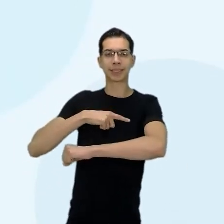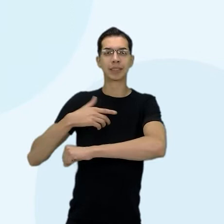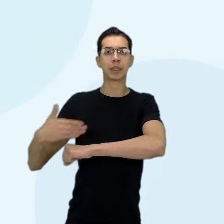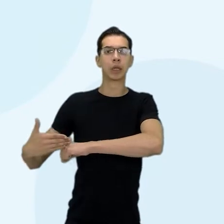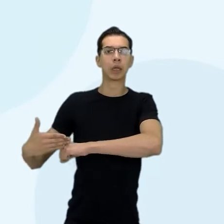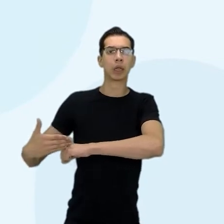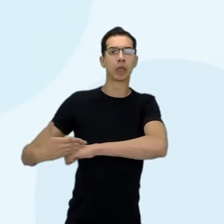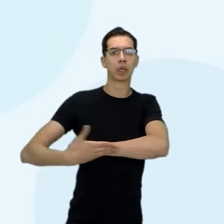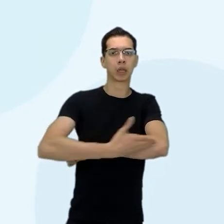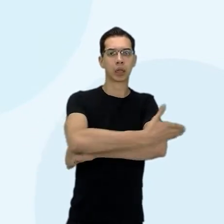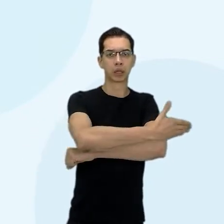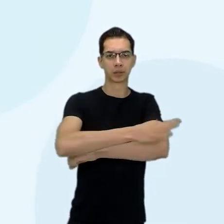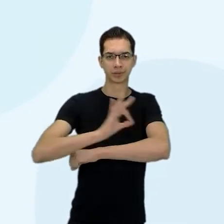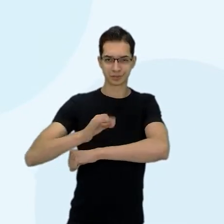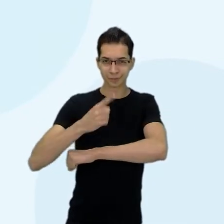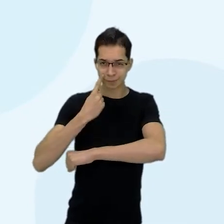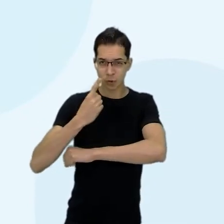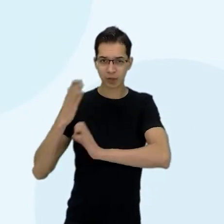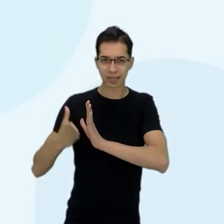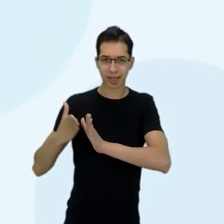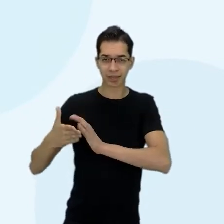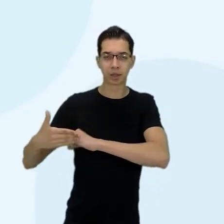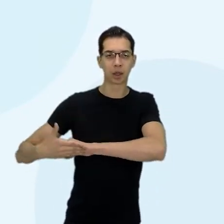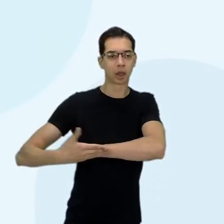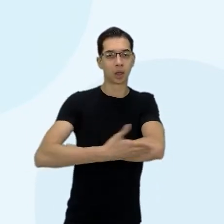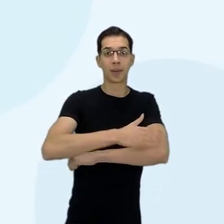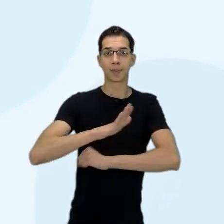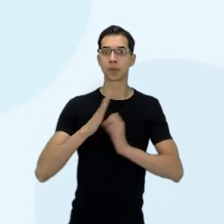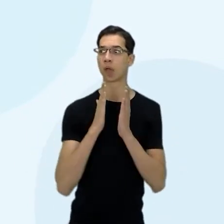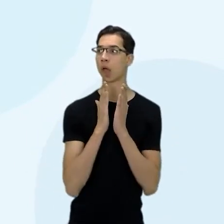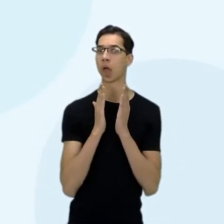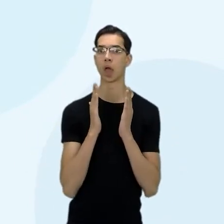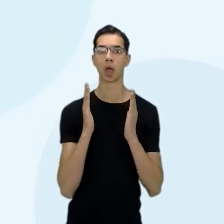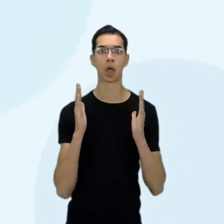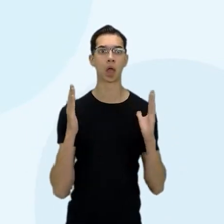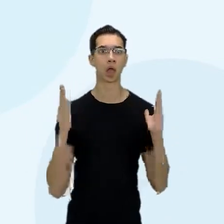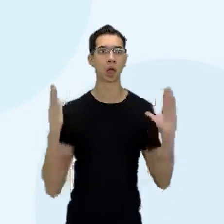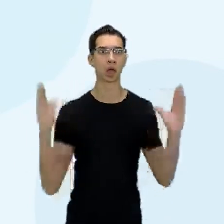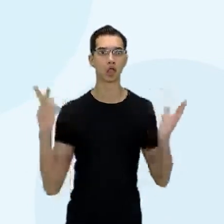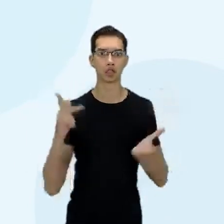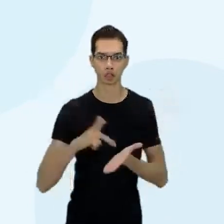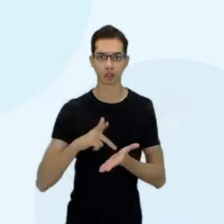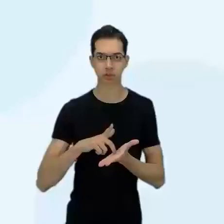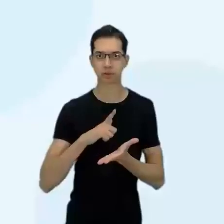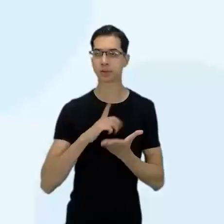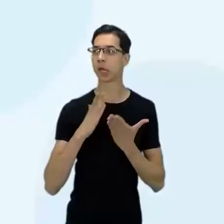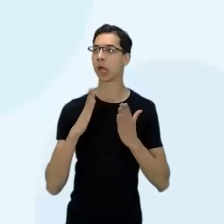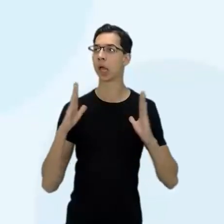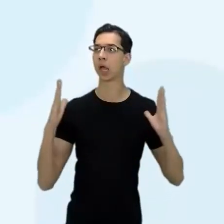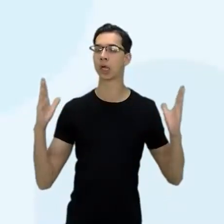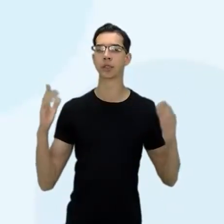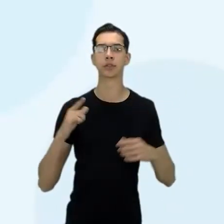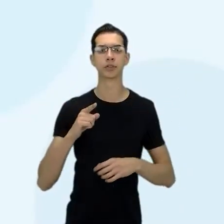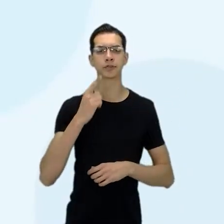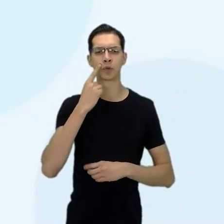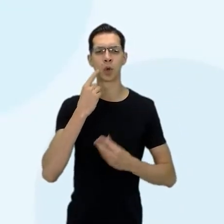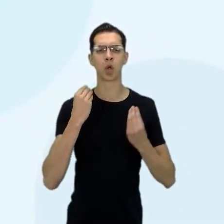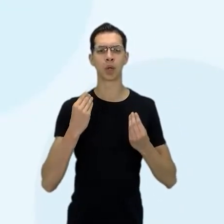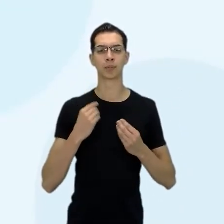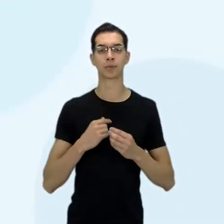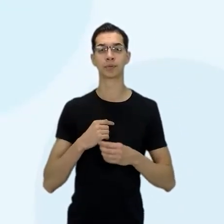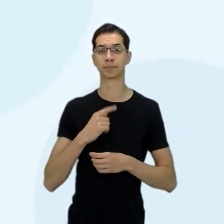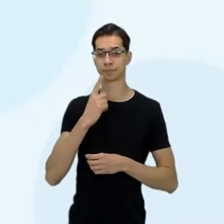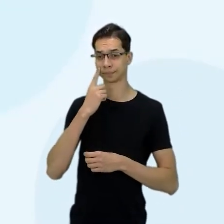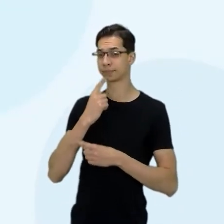você e como ele é grandão, ele tem dimensões grandes, veja que a gente observa ele assim,